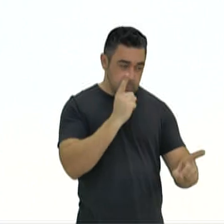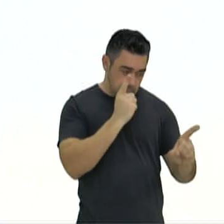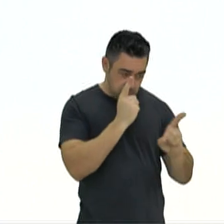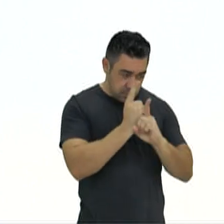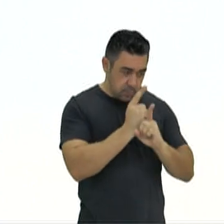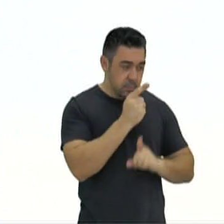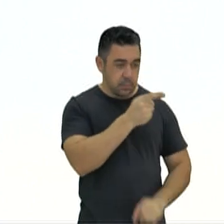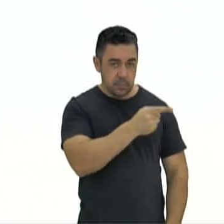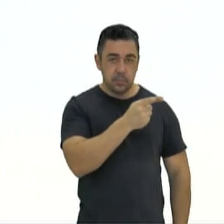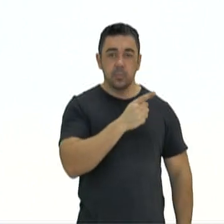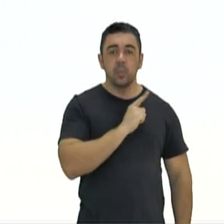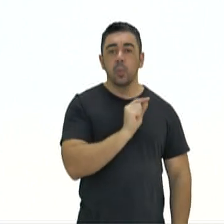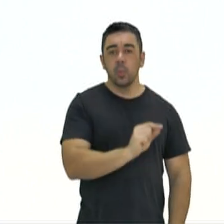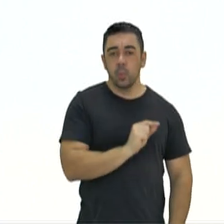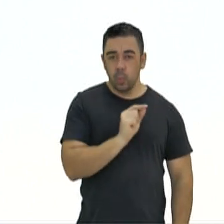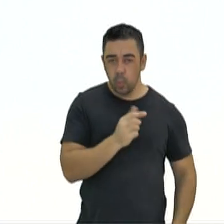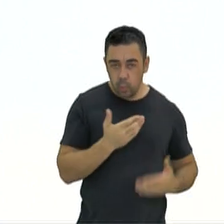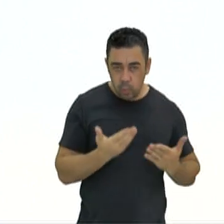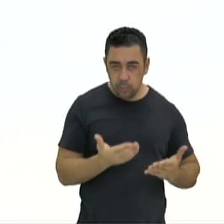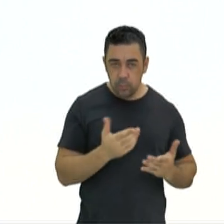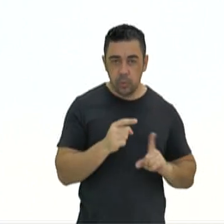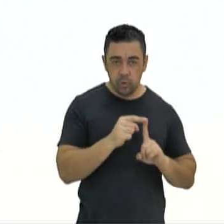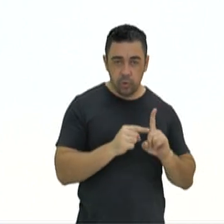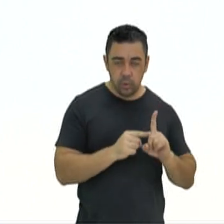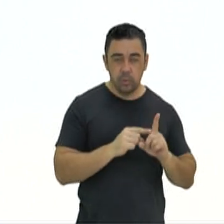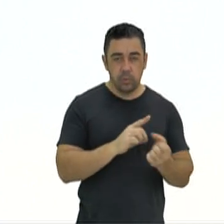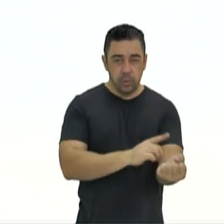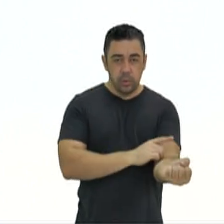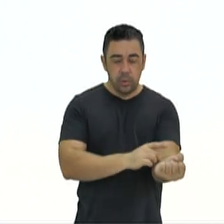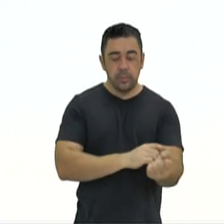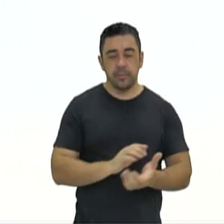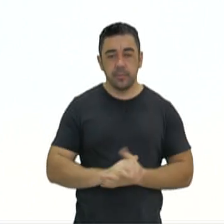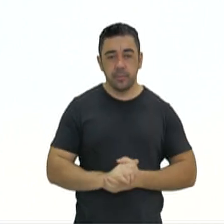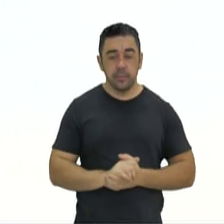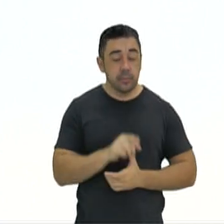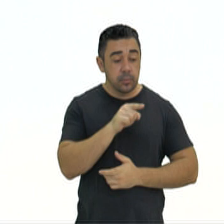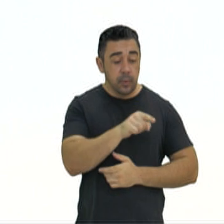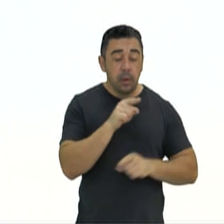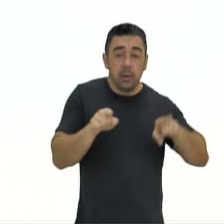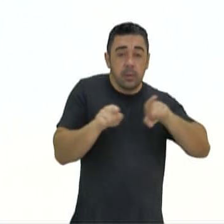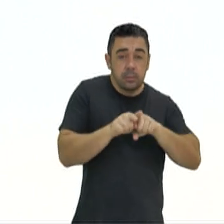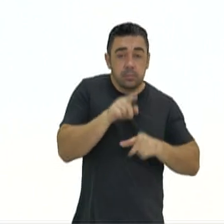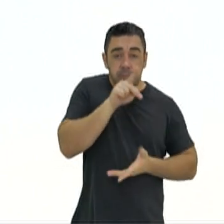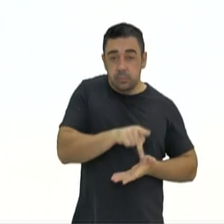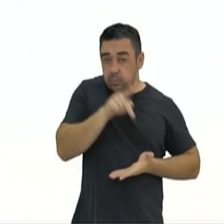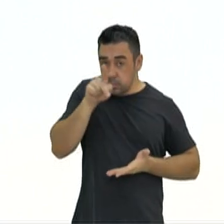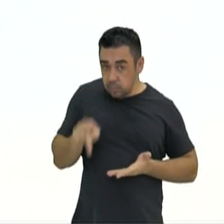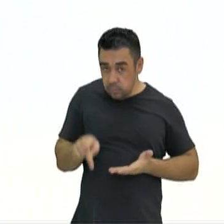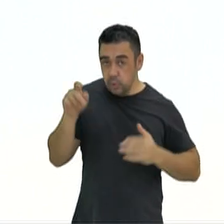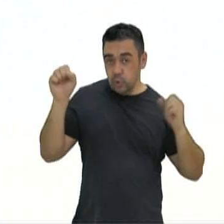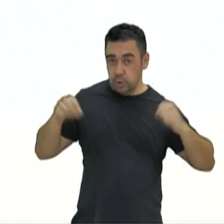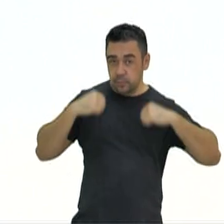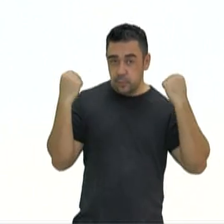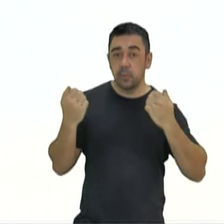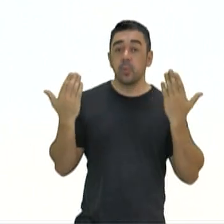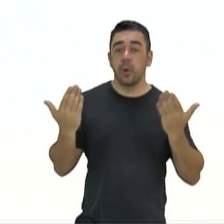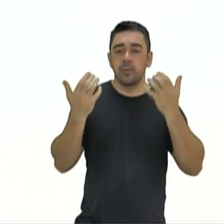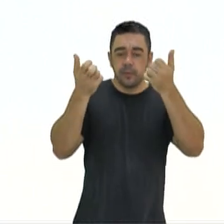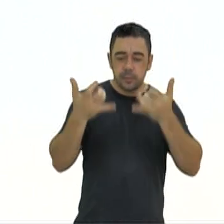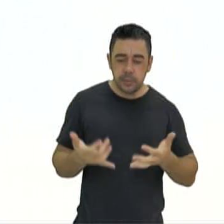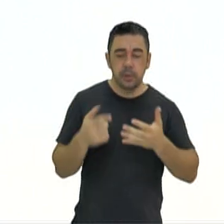o diabetes e qual tipo, e o profissional de educação física que vai dizer qual exercício físico, de que forma, com